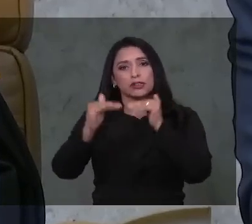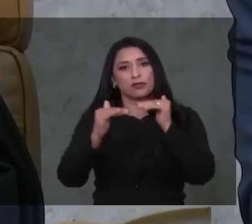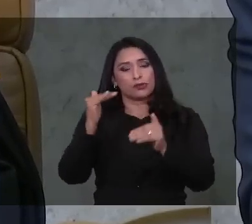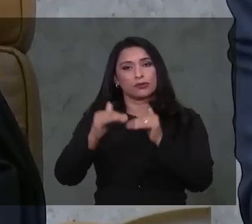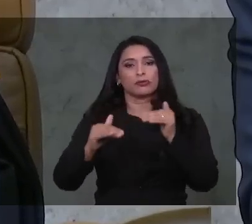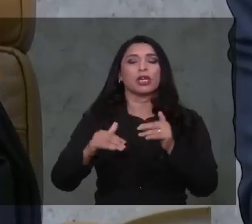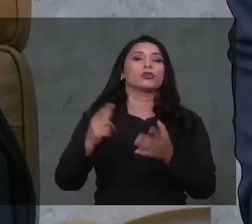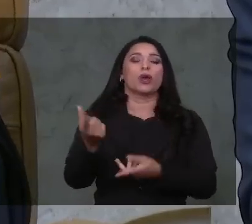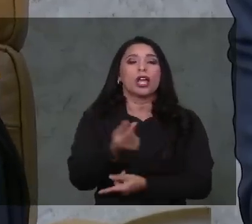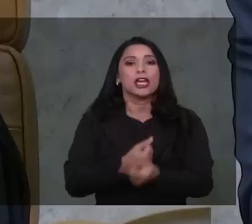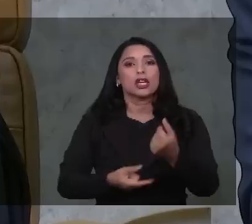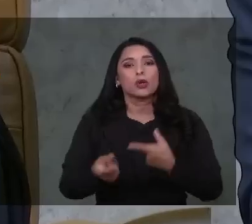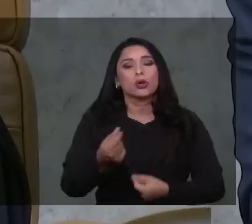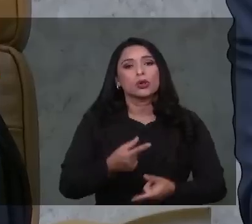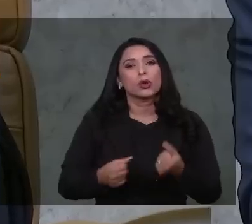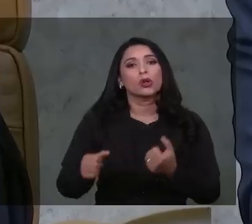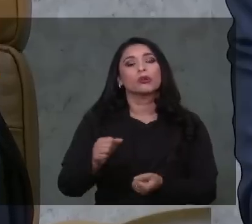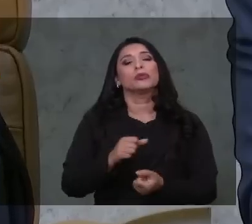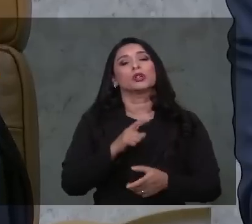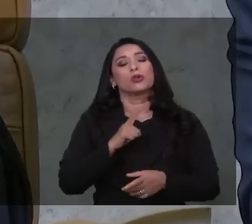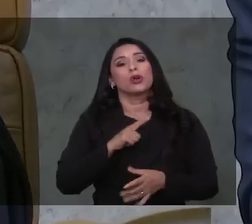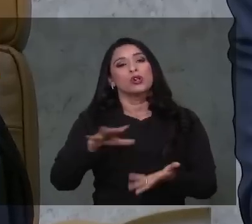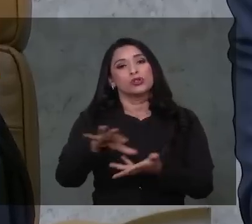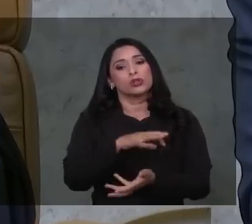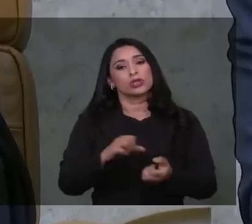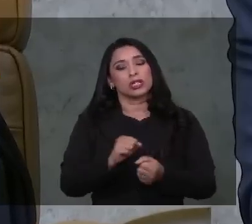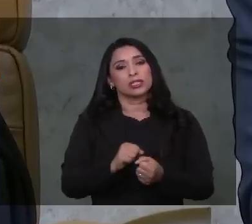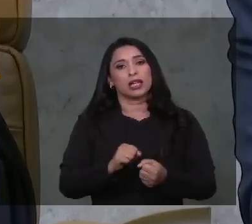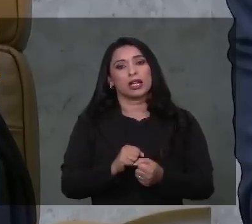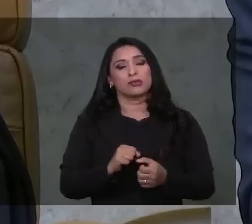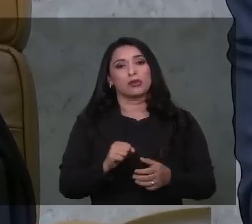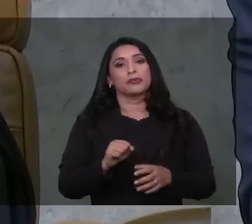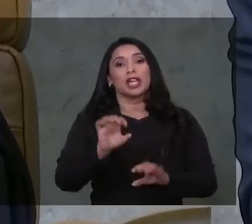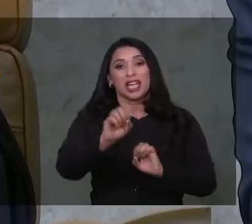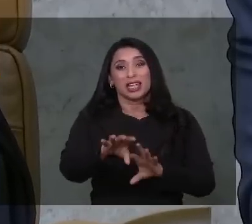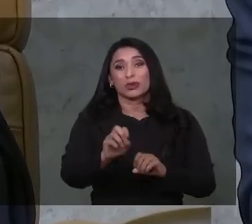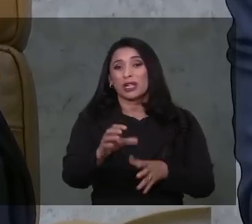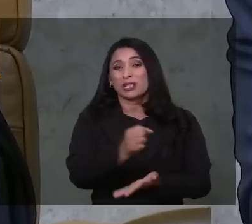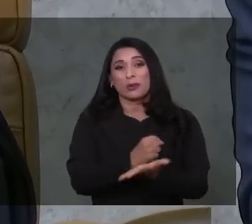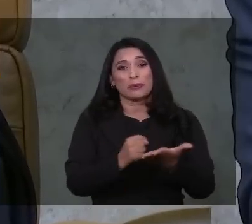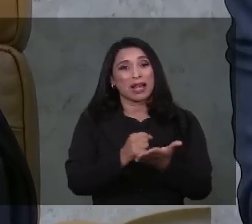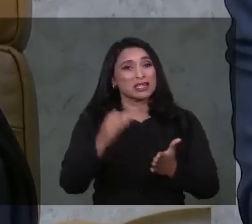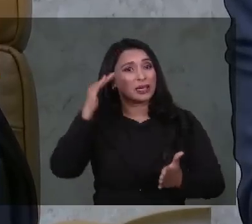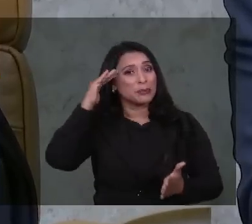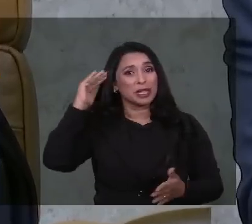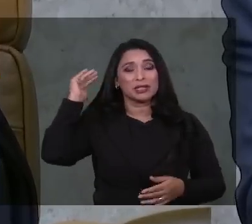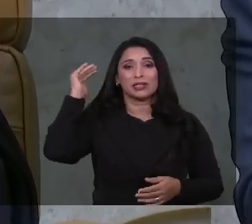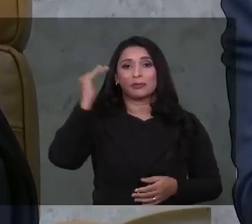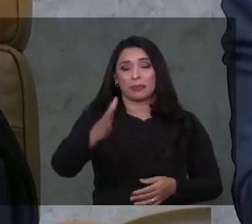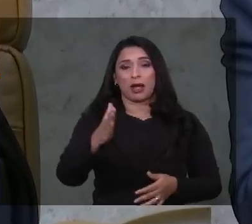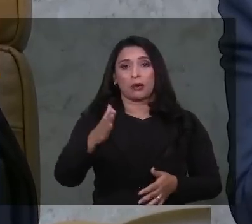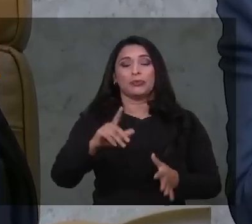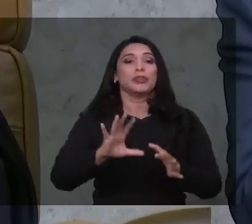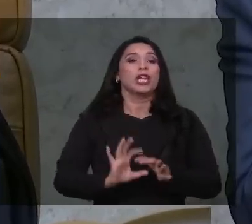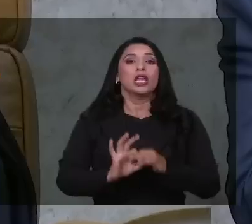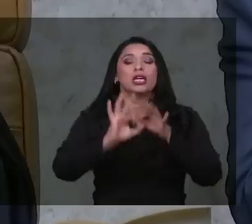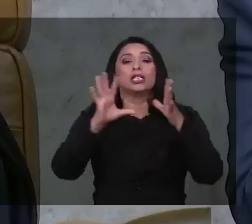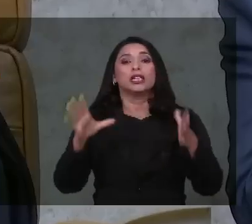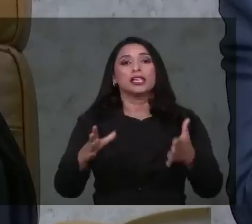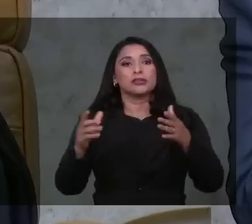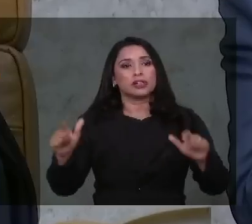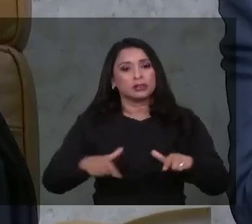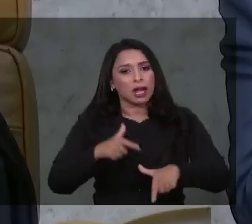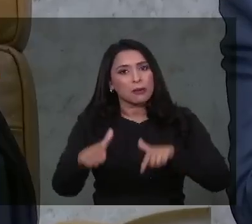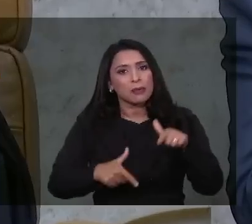social sustentável. Prioridade máxima para a educação básica. Valorização da livre iniciativa, bem como do